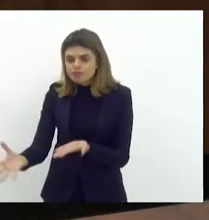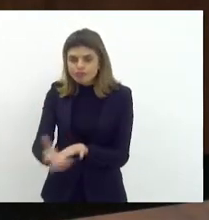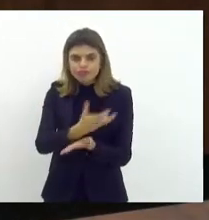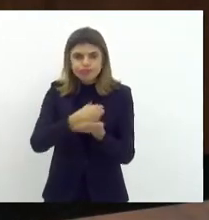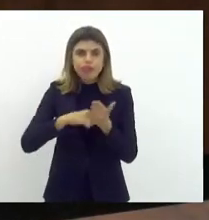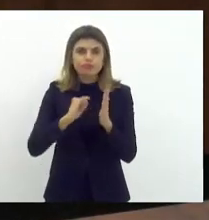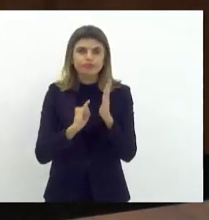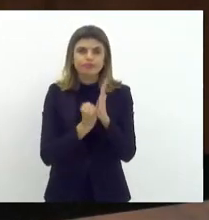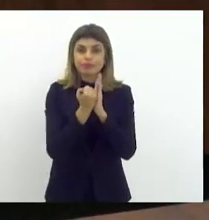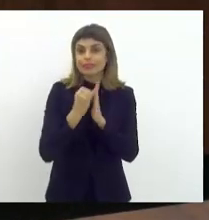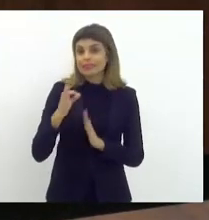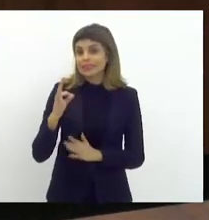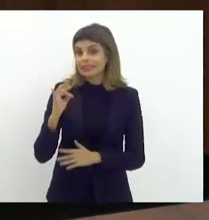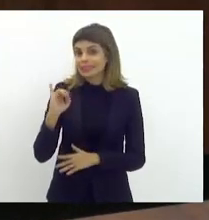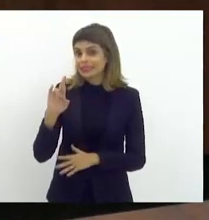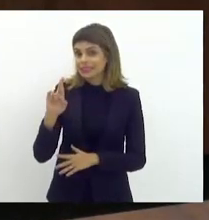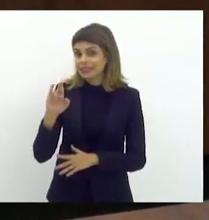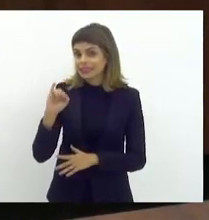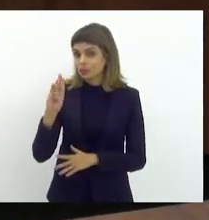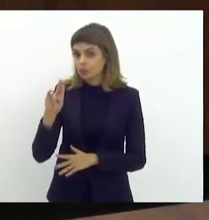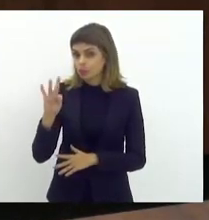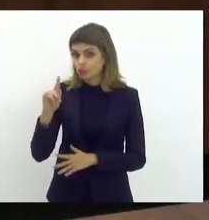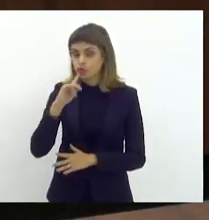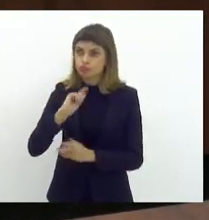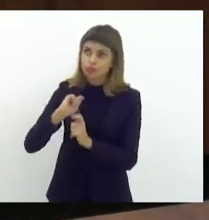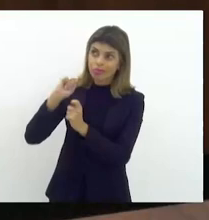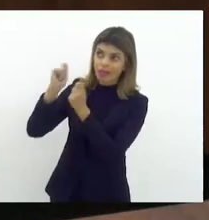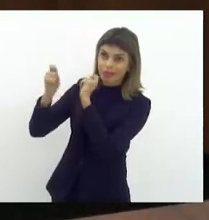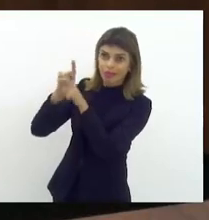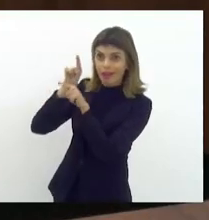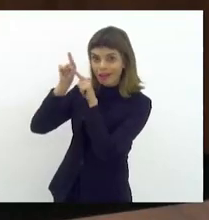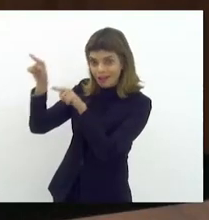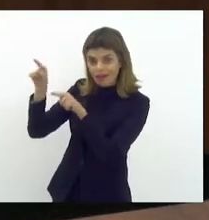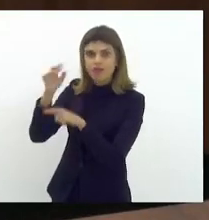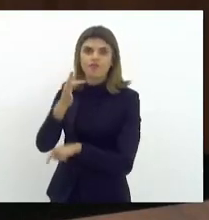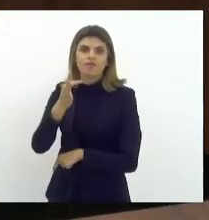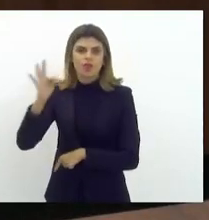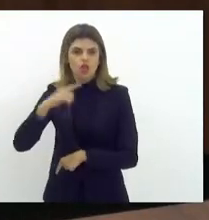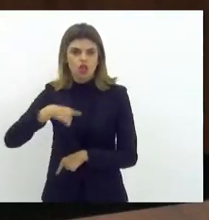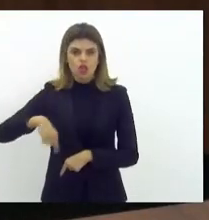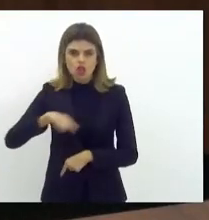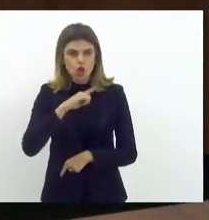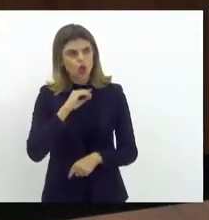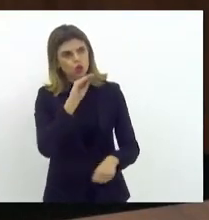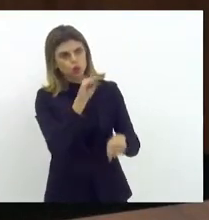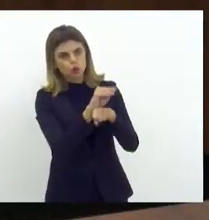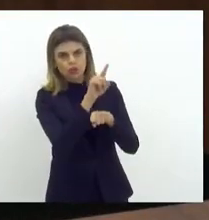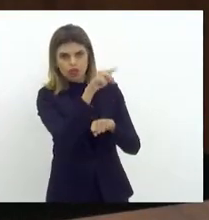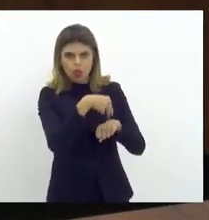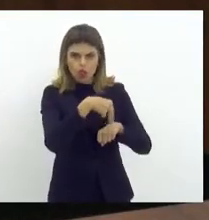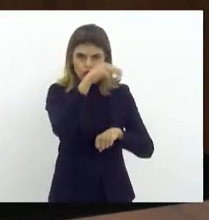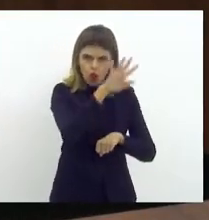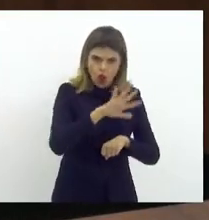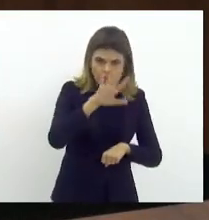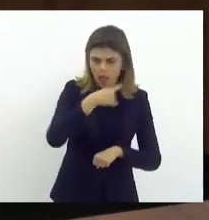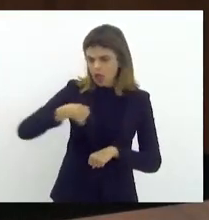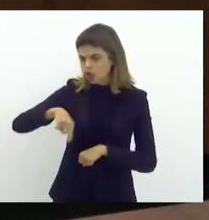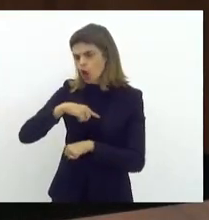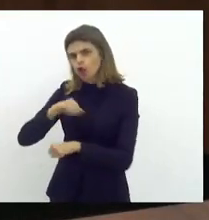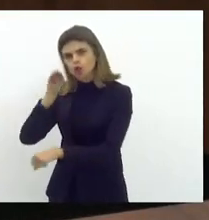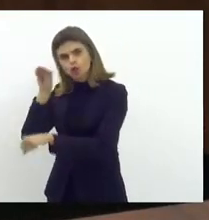federais ficam com a união e a gente sustenta o Nordeste sustenta o centro-oeste